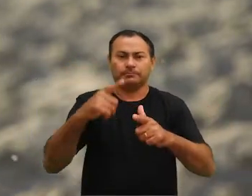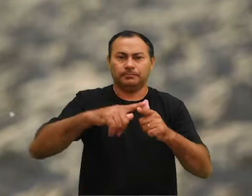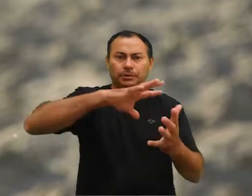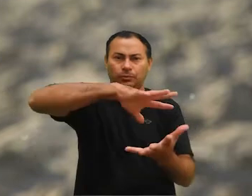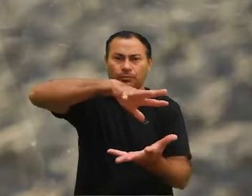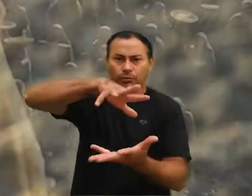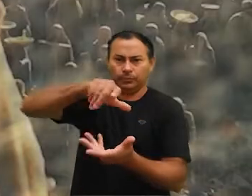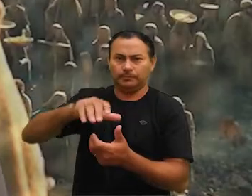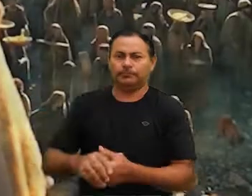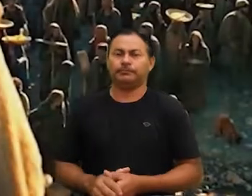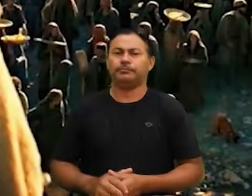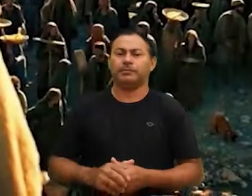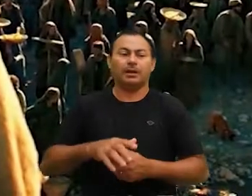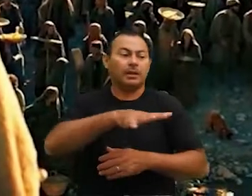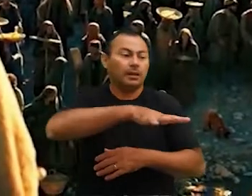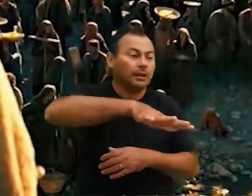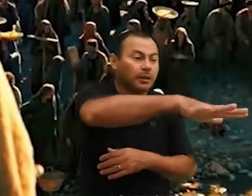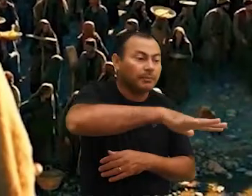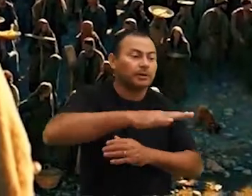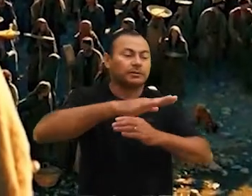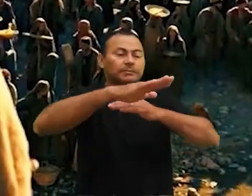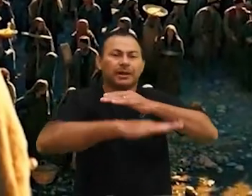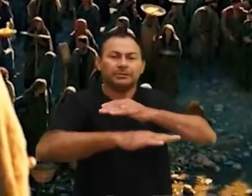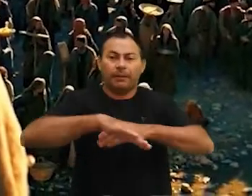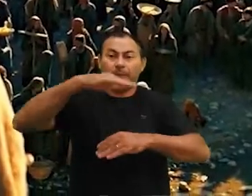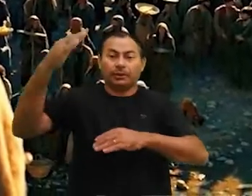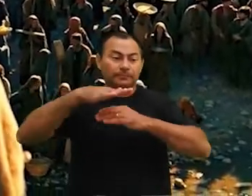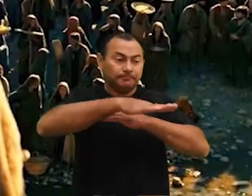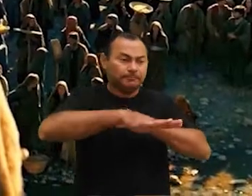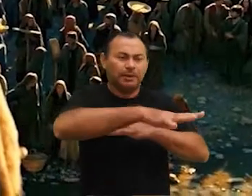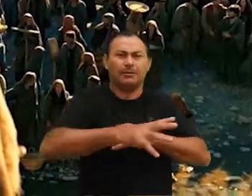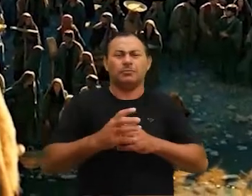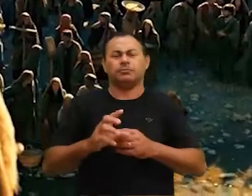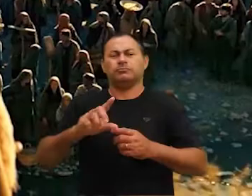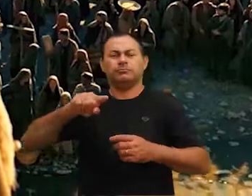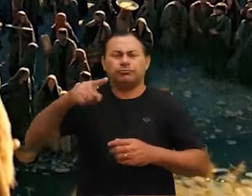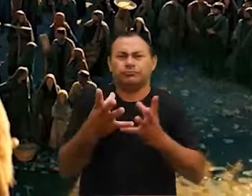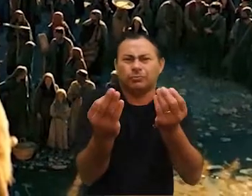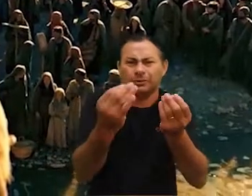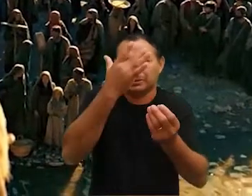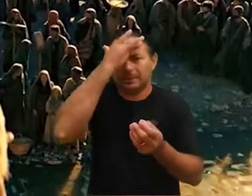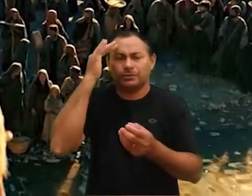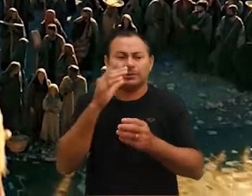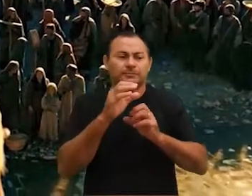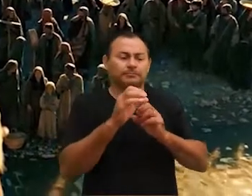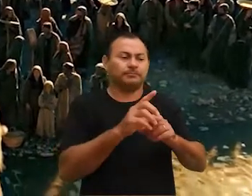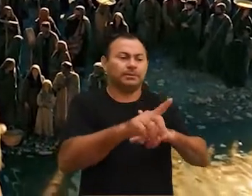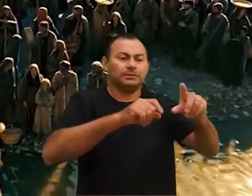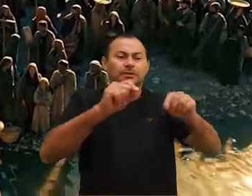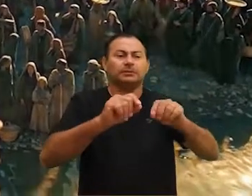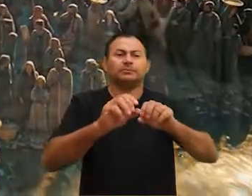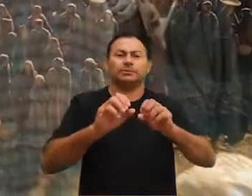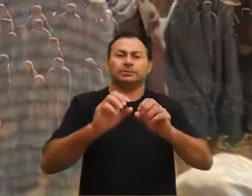os problemas do mundo. Lá embaixo, no sopé da montanha, estavam milhares de pessoas que tinham sido ministradas